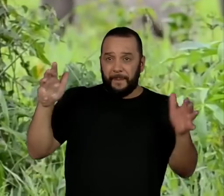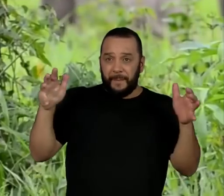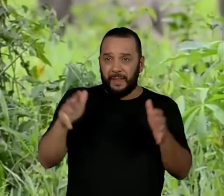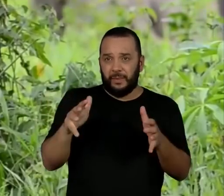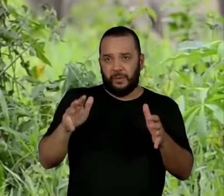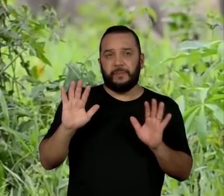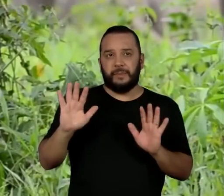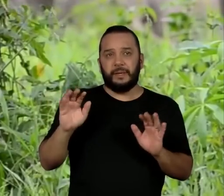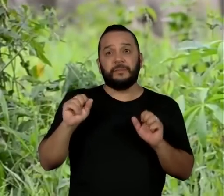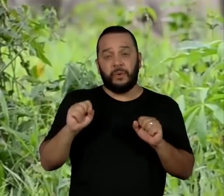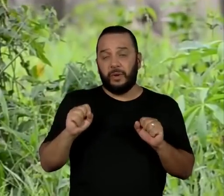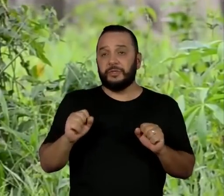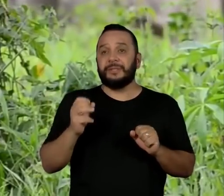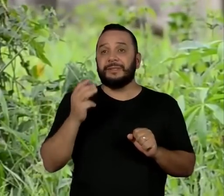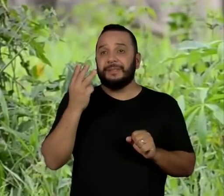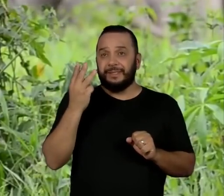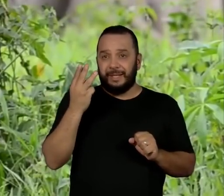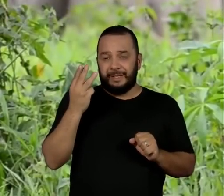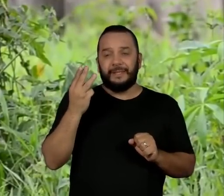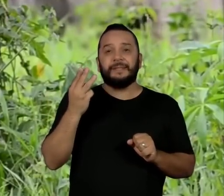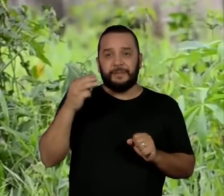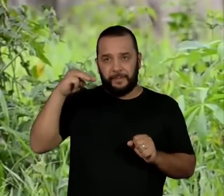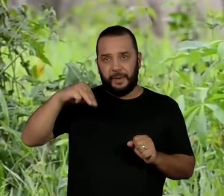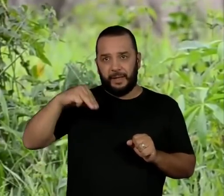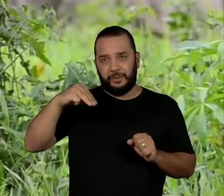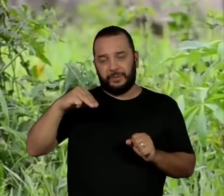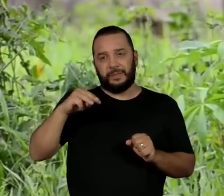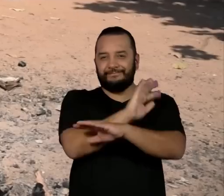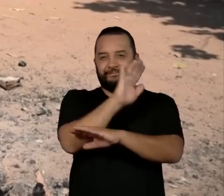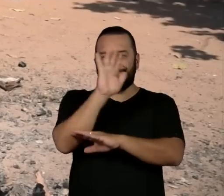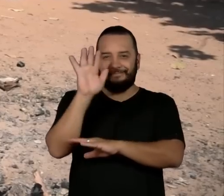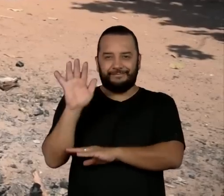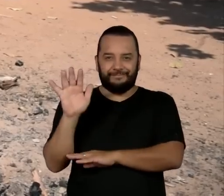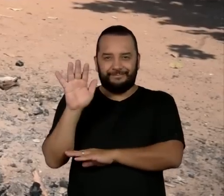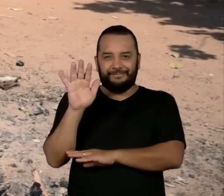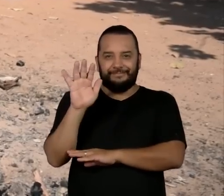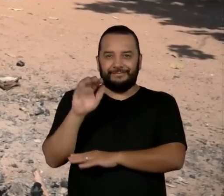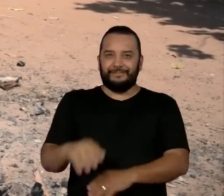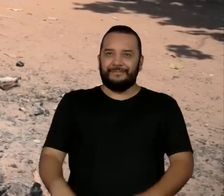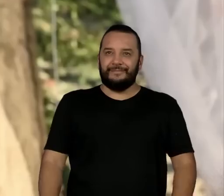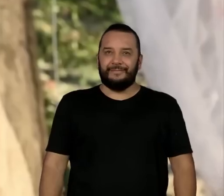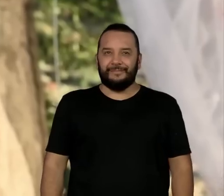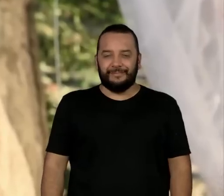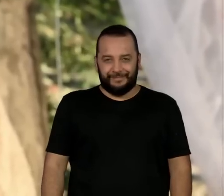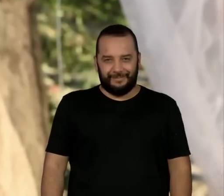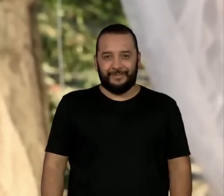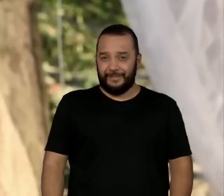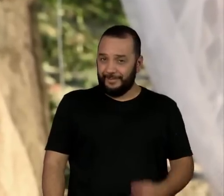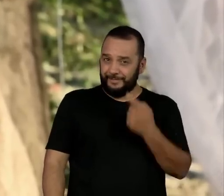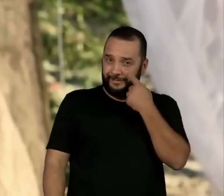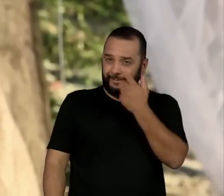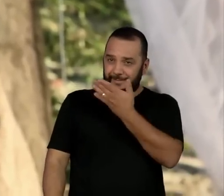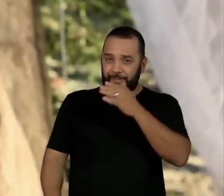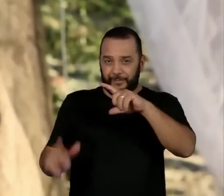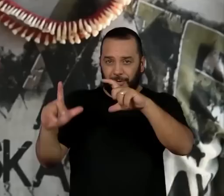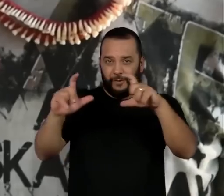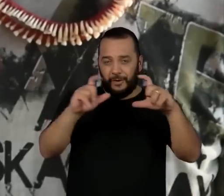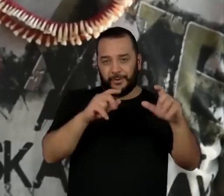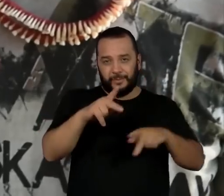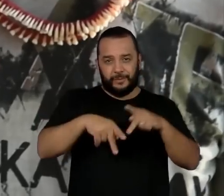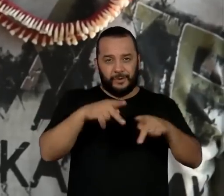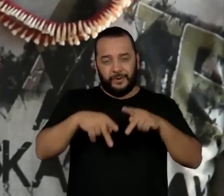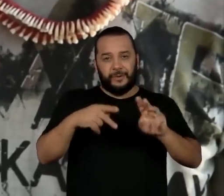Se um elefante incomoda muita gente, a gente incomoda os elefantes muito mais.